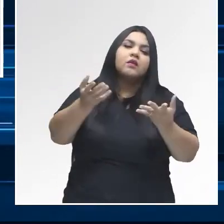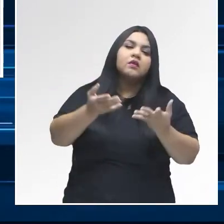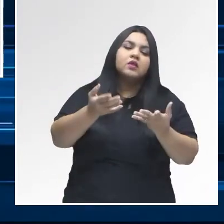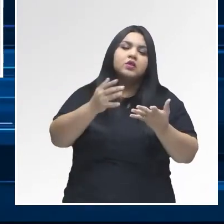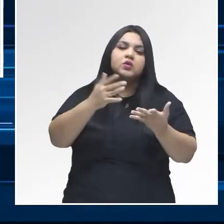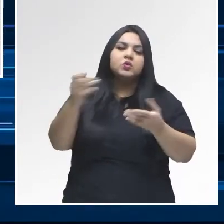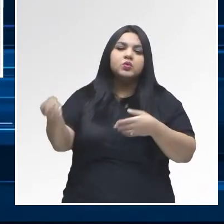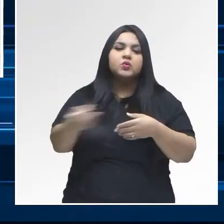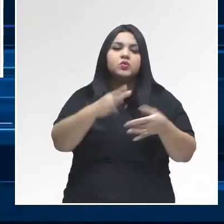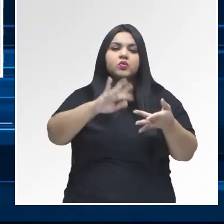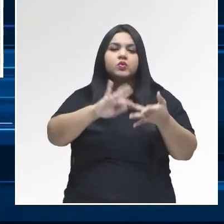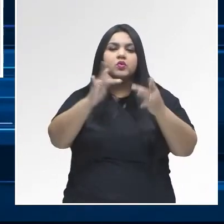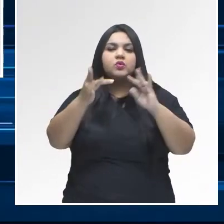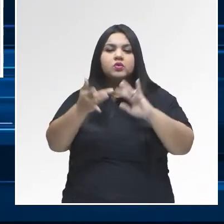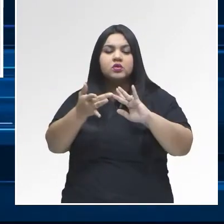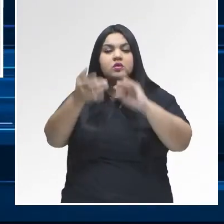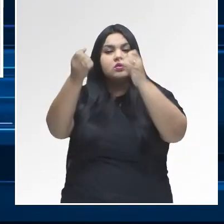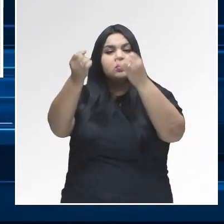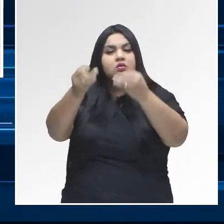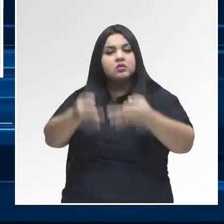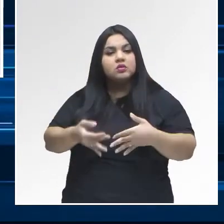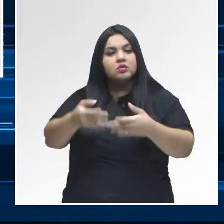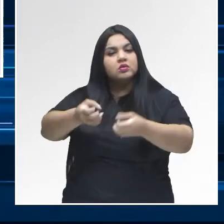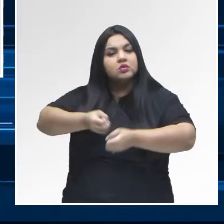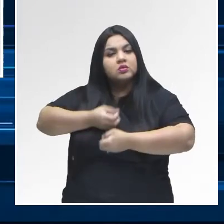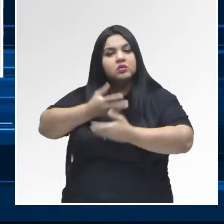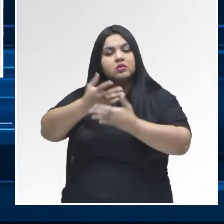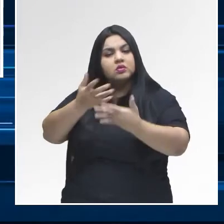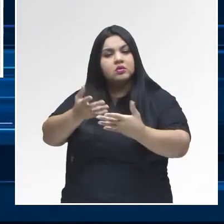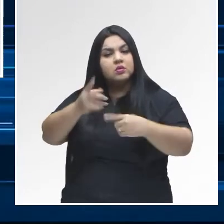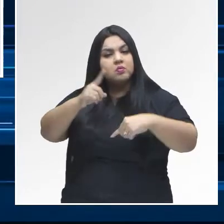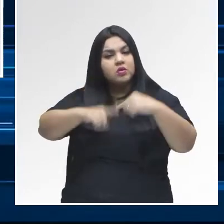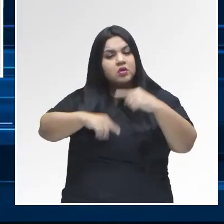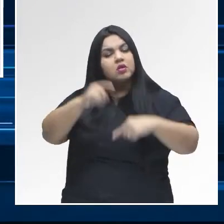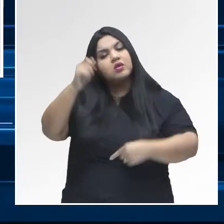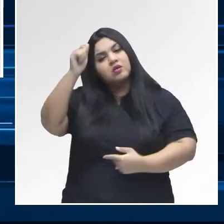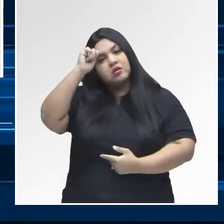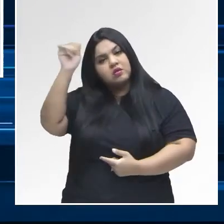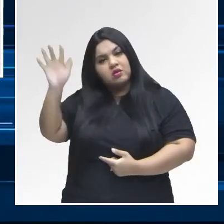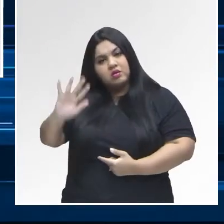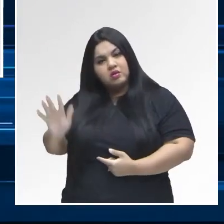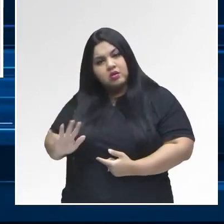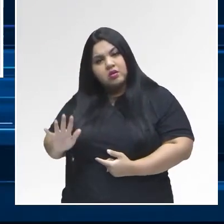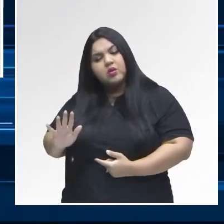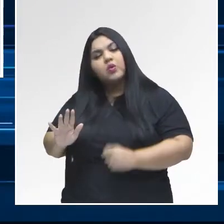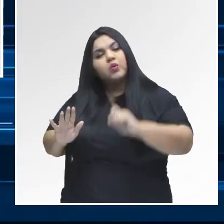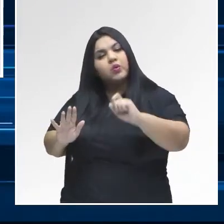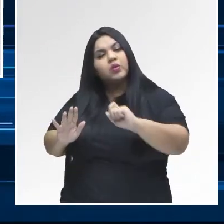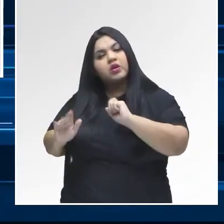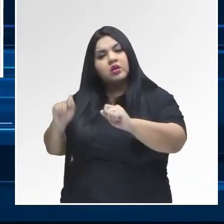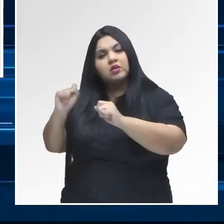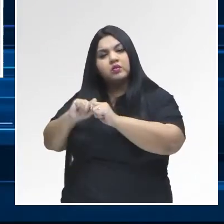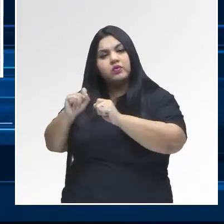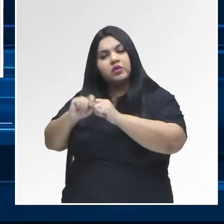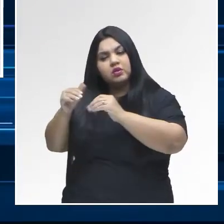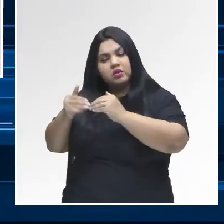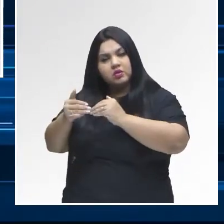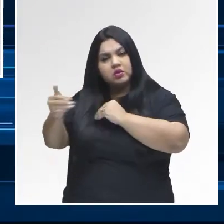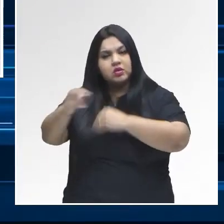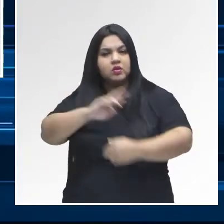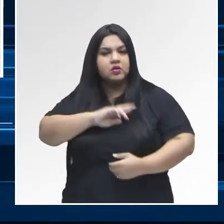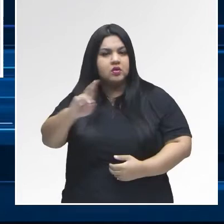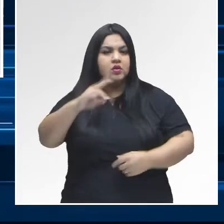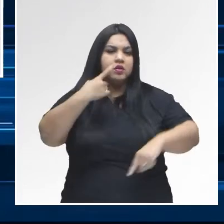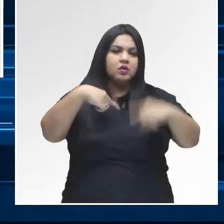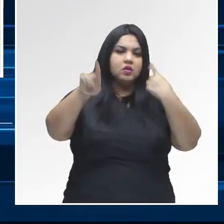da nossa aula, nós estamos falando que as produções africanas, o que eles produziram a partir da religião, da